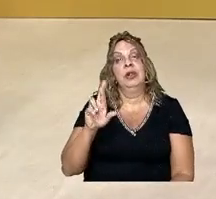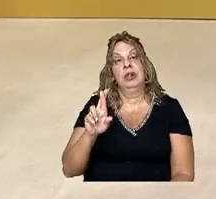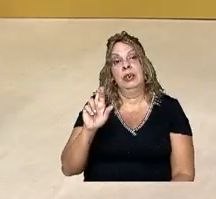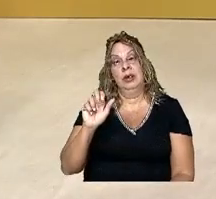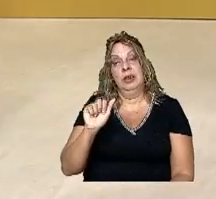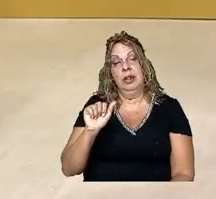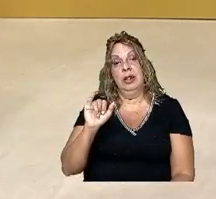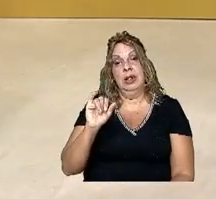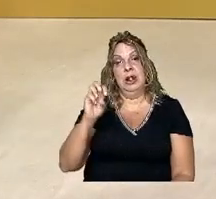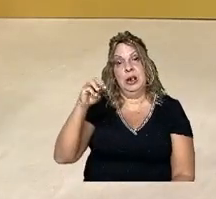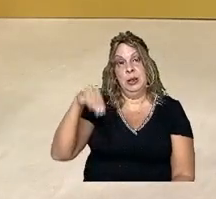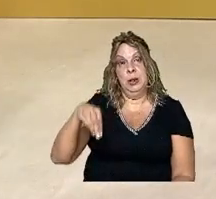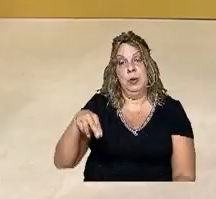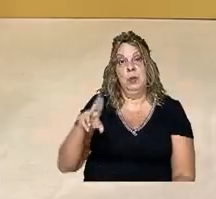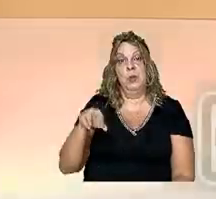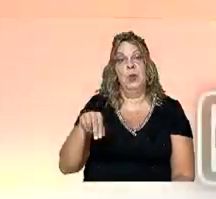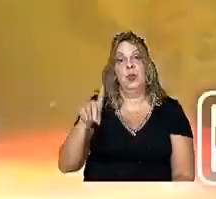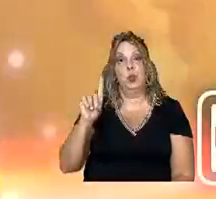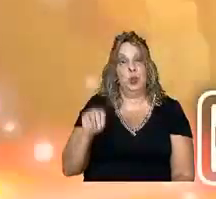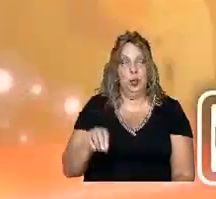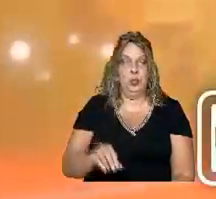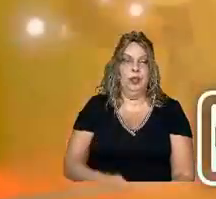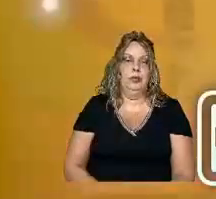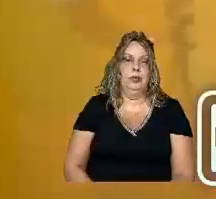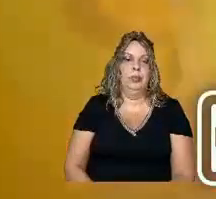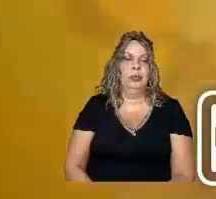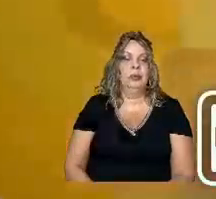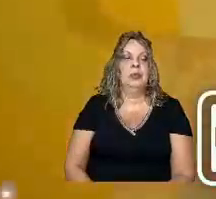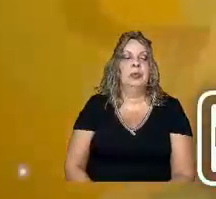para vocês. Nós vamos conferir agora.